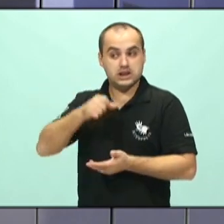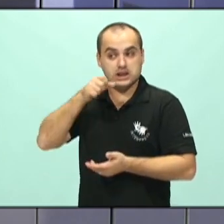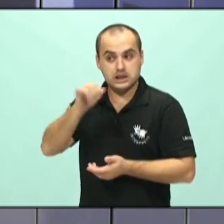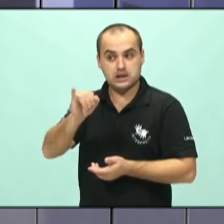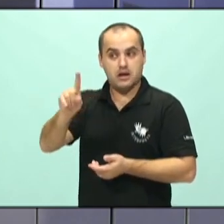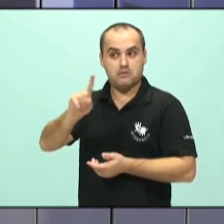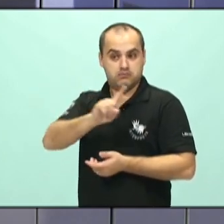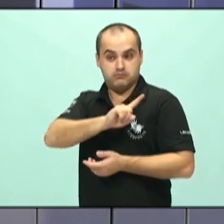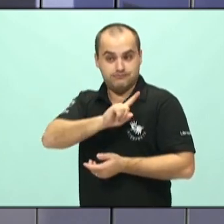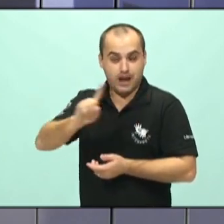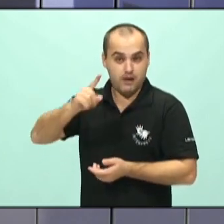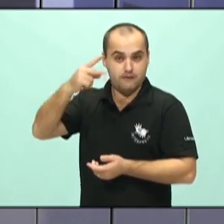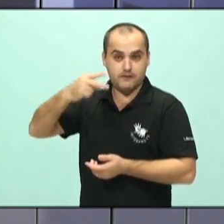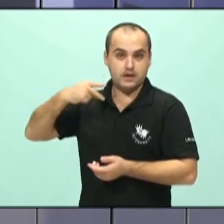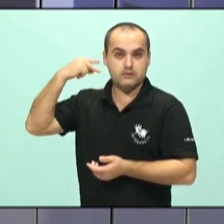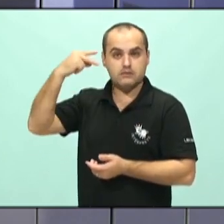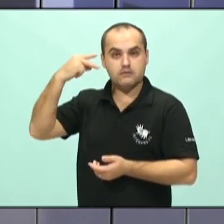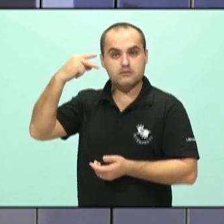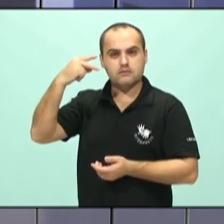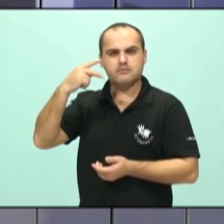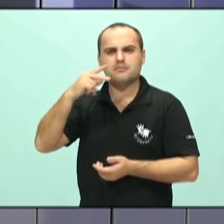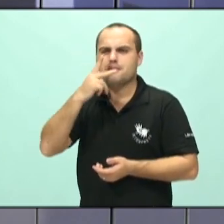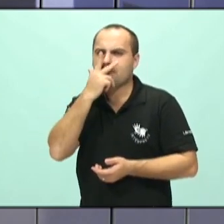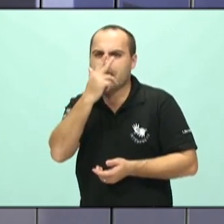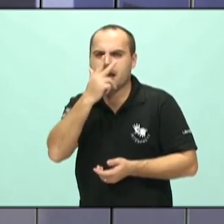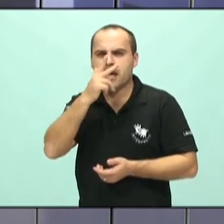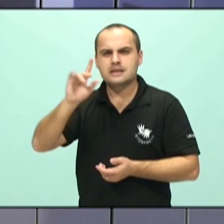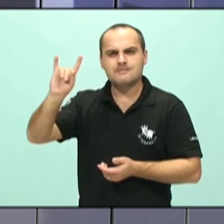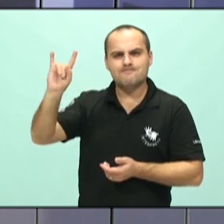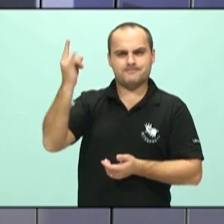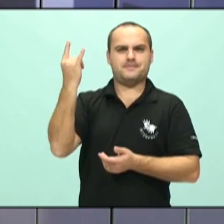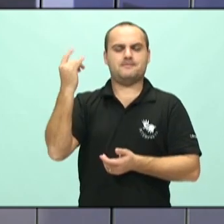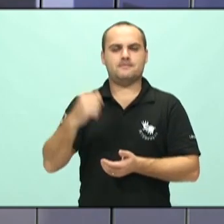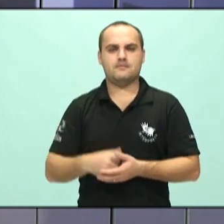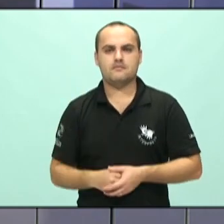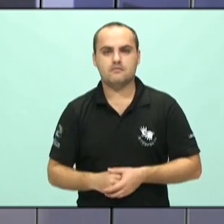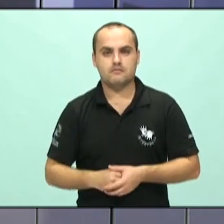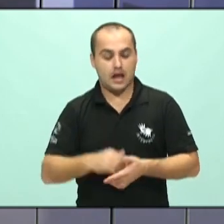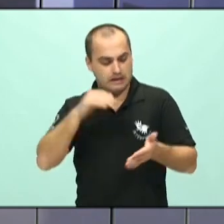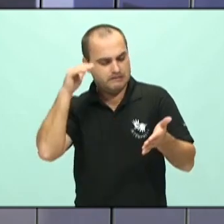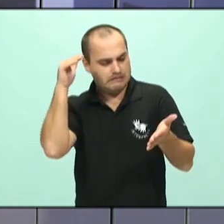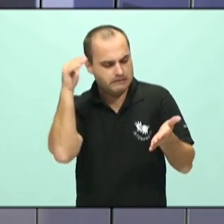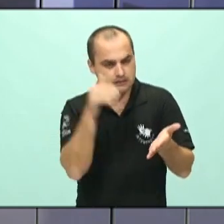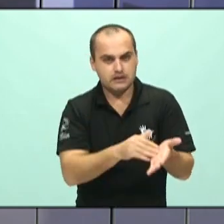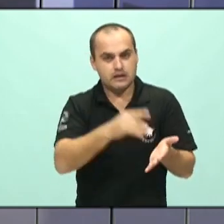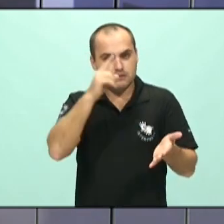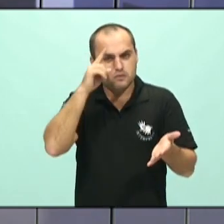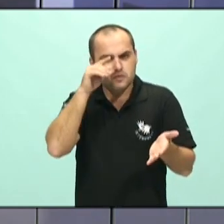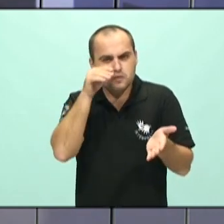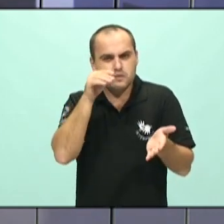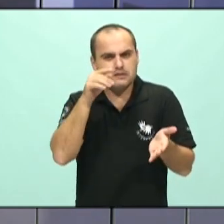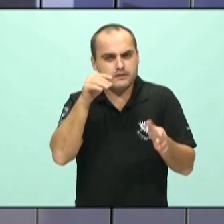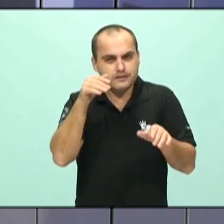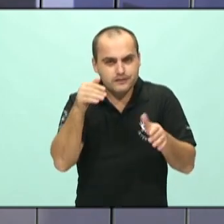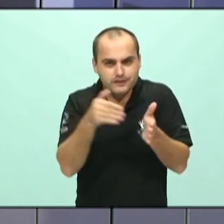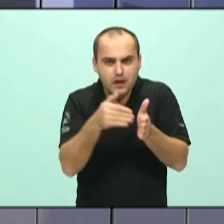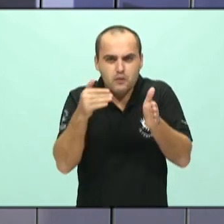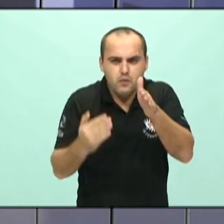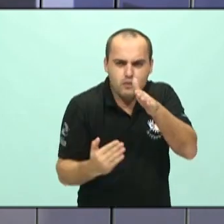Então, eu estou focado, Carlos Antônio, até o último dia de mandato. para exercer o mandato de